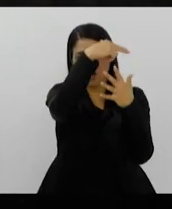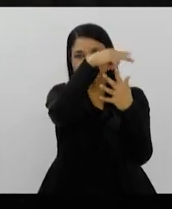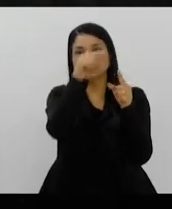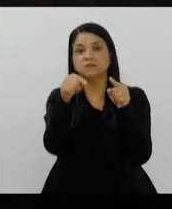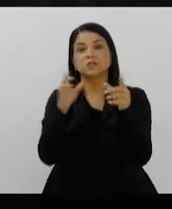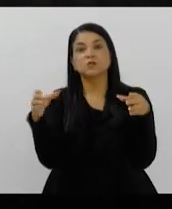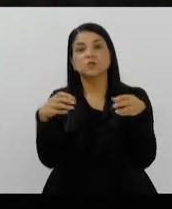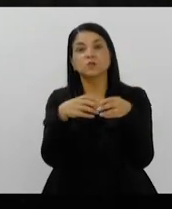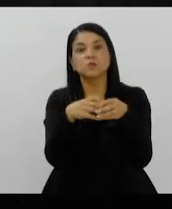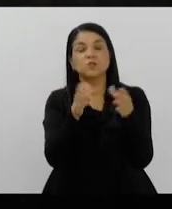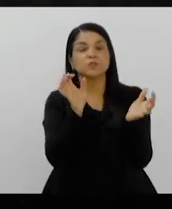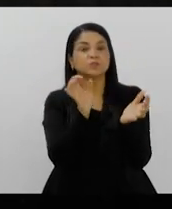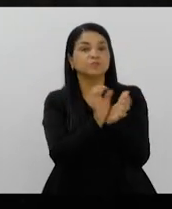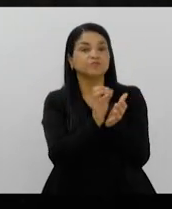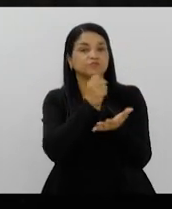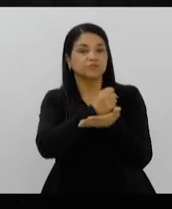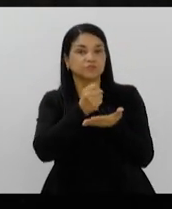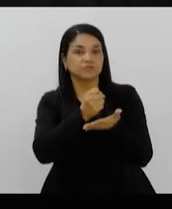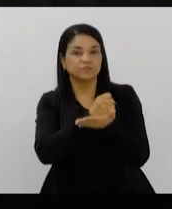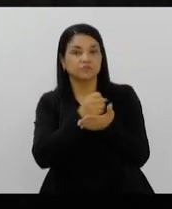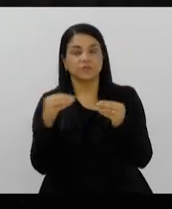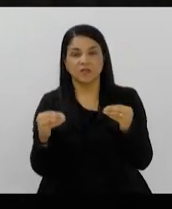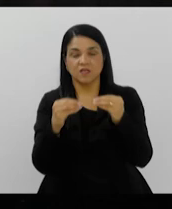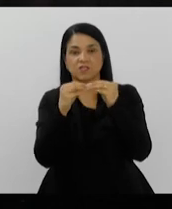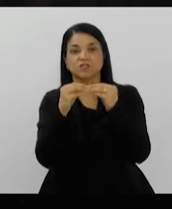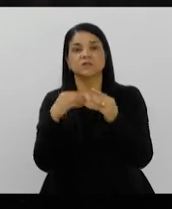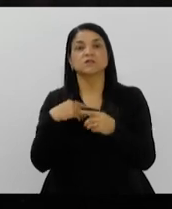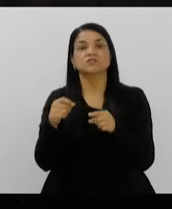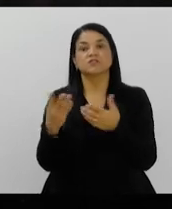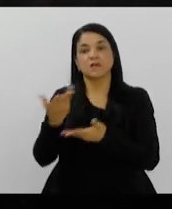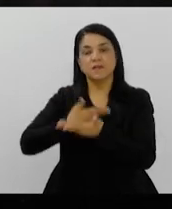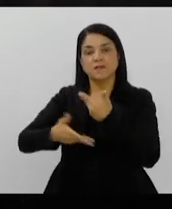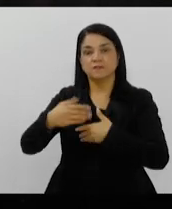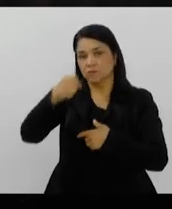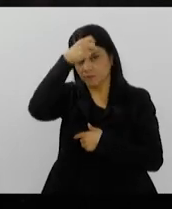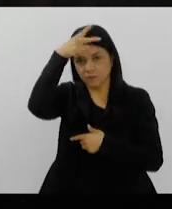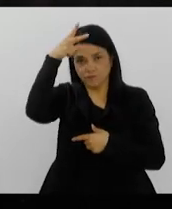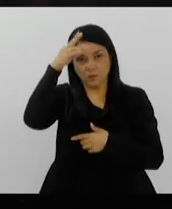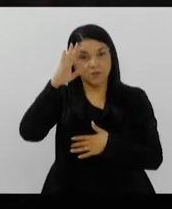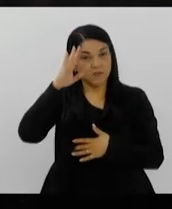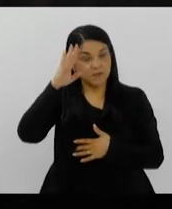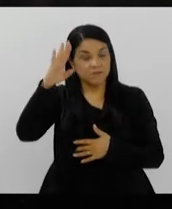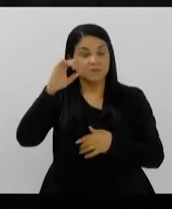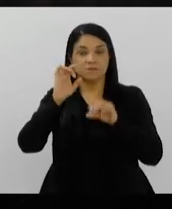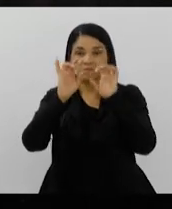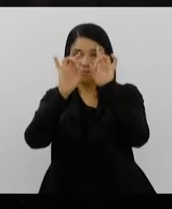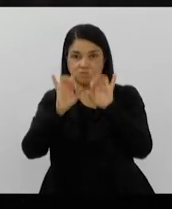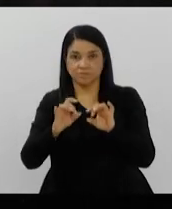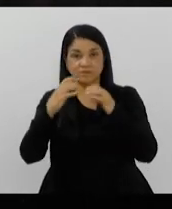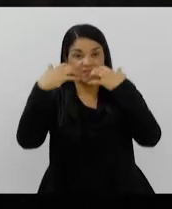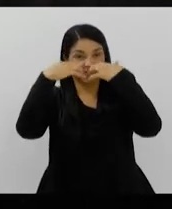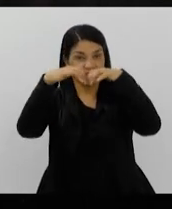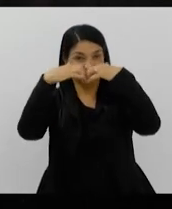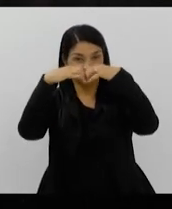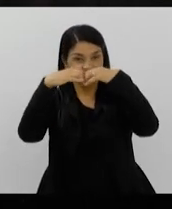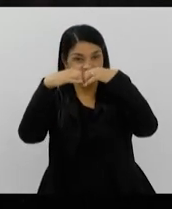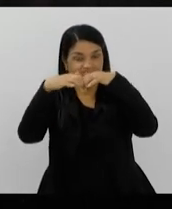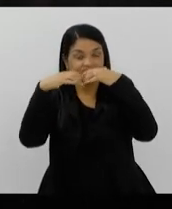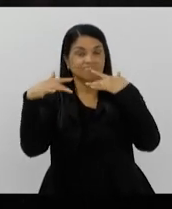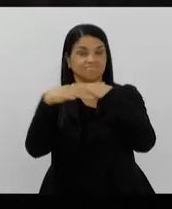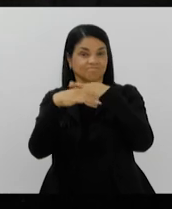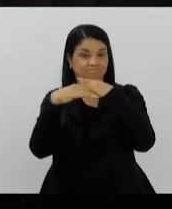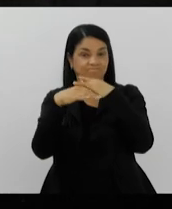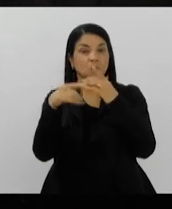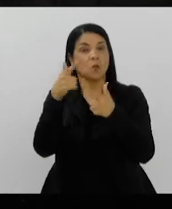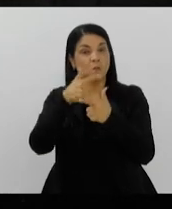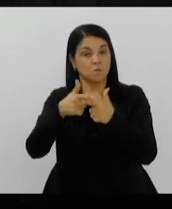de monitoramento, de relação com as prefeituras, em especial com a prefeitura de Petrópolis, porque é uma cidade que é marcada por esses problemas